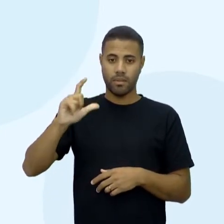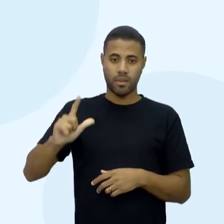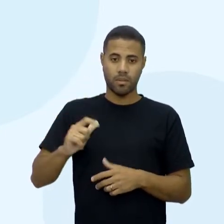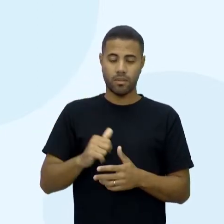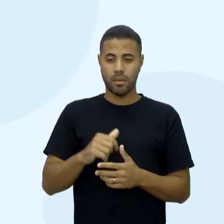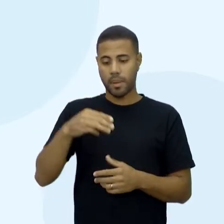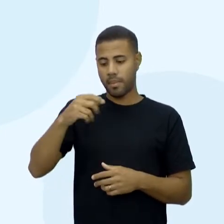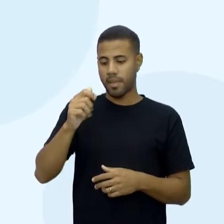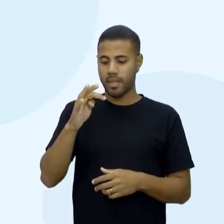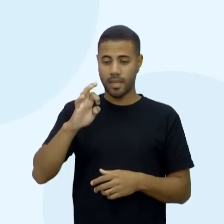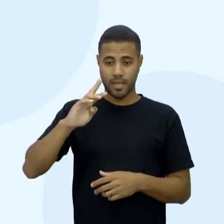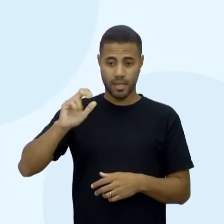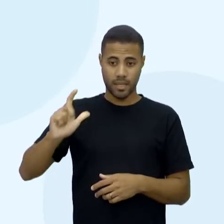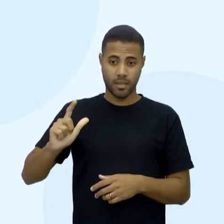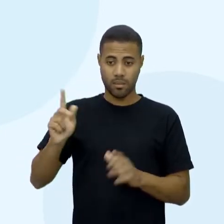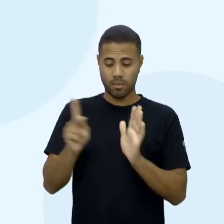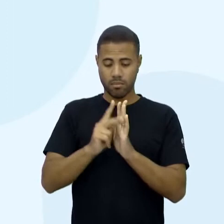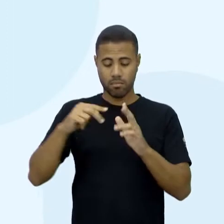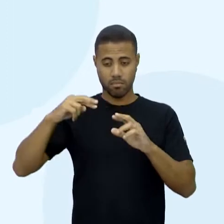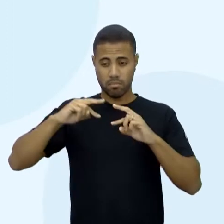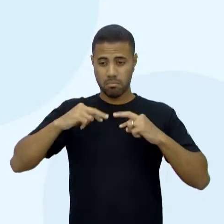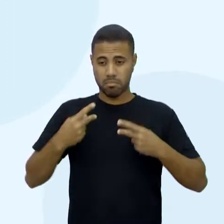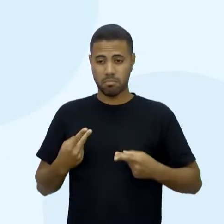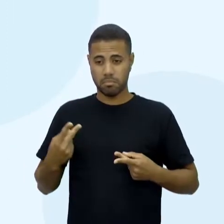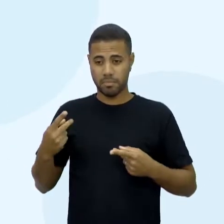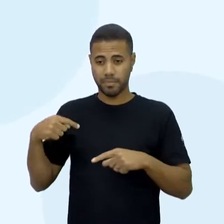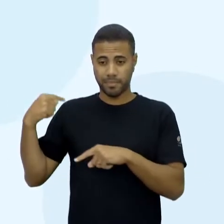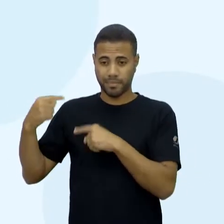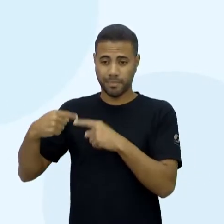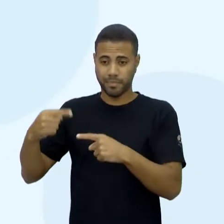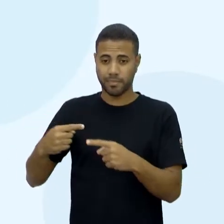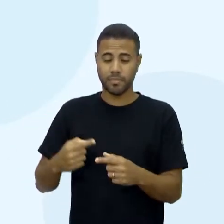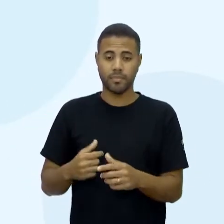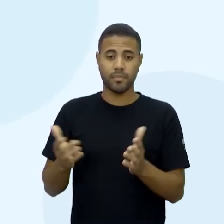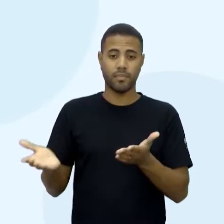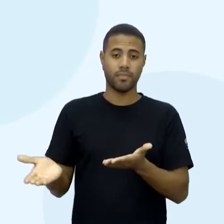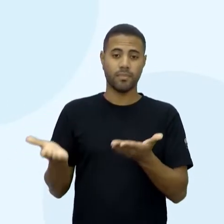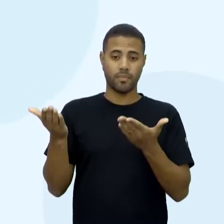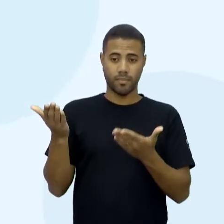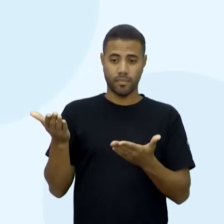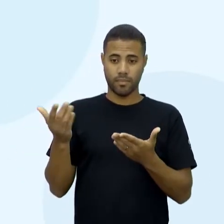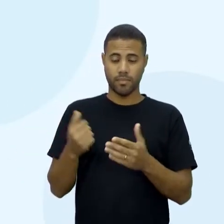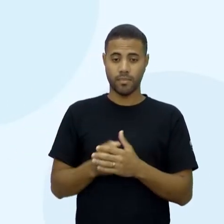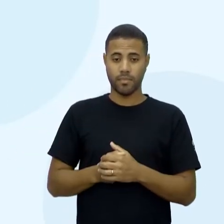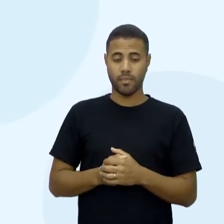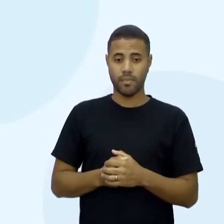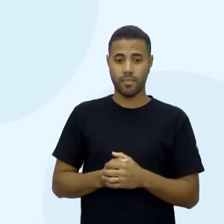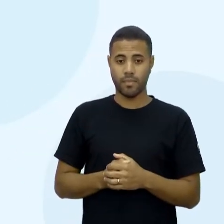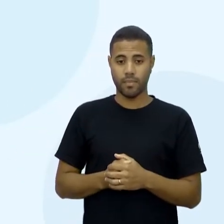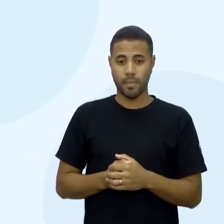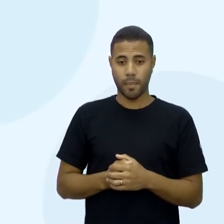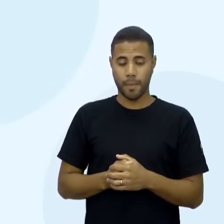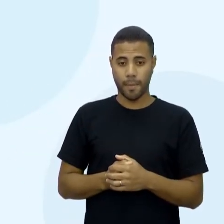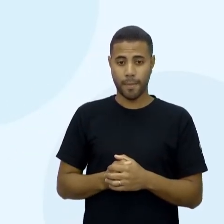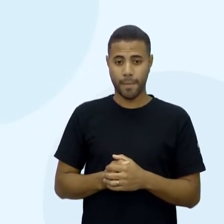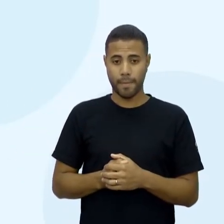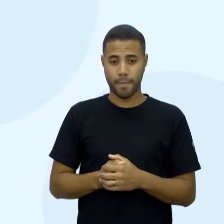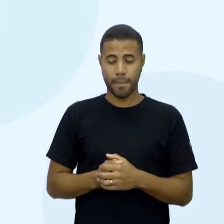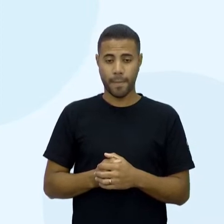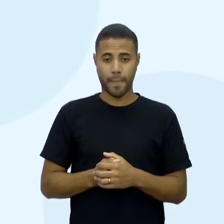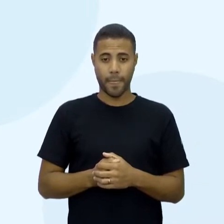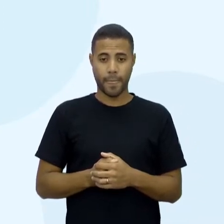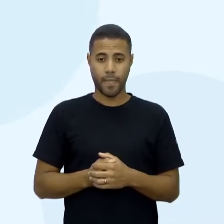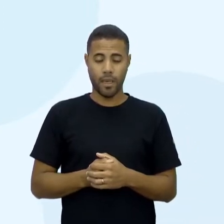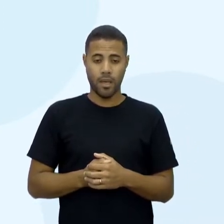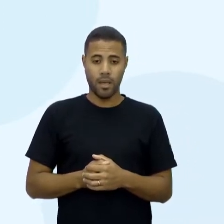da humanidade, tá? Ou tangível. Próxima, essa imagem aqui eu já passei em outras aulas, né? Nós